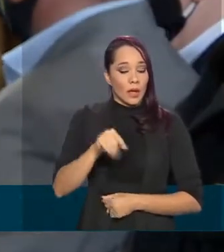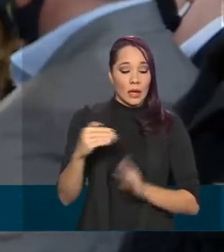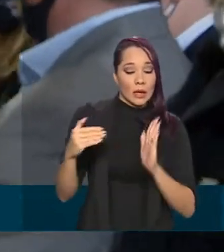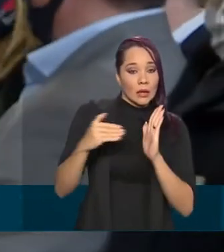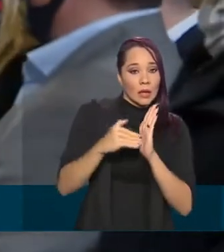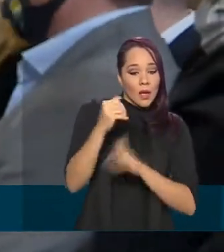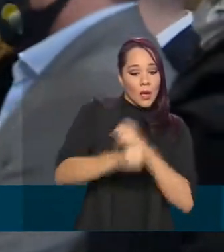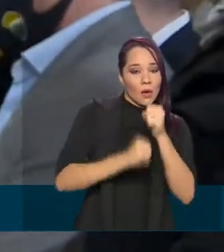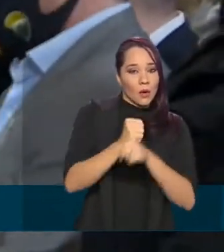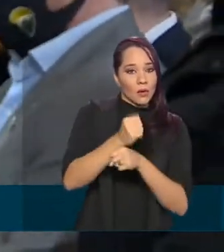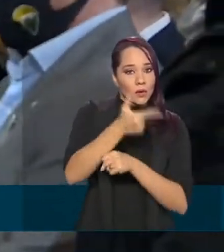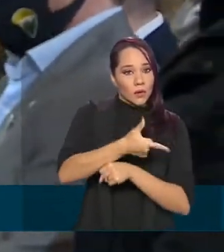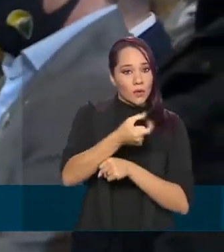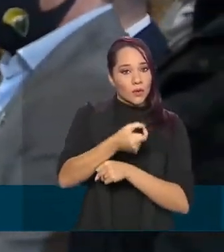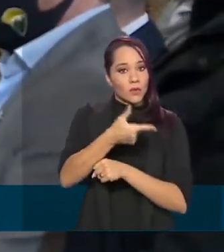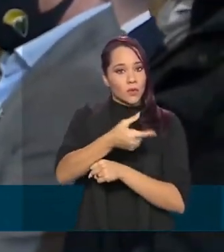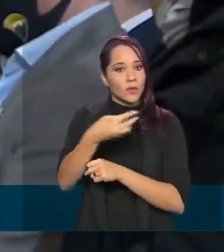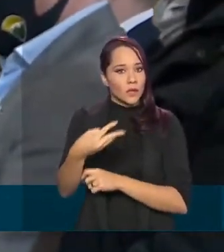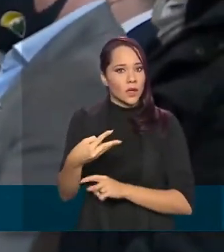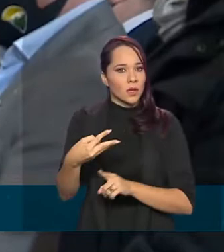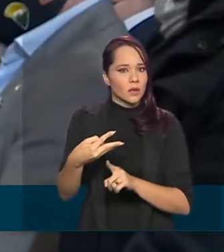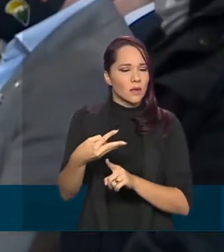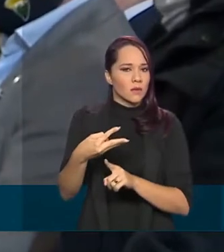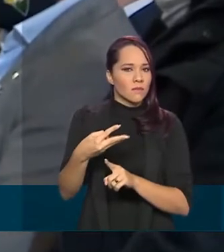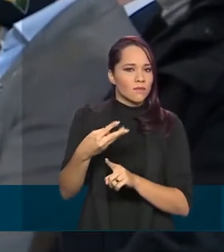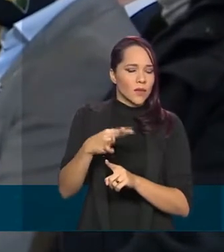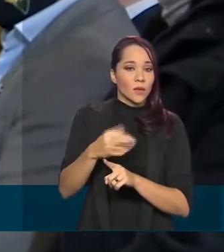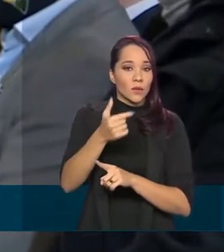o ano de 2023,